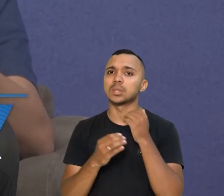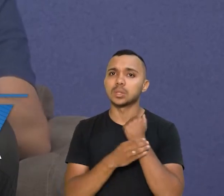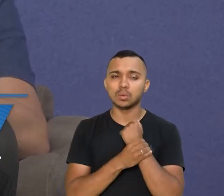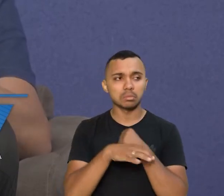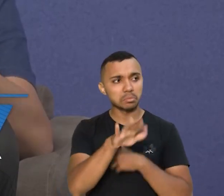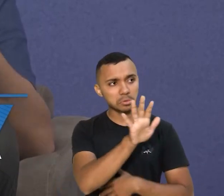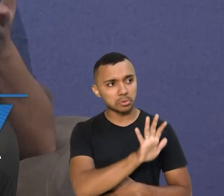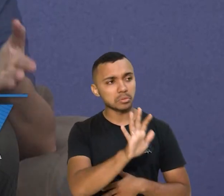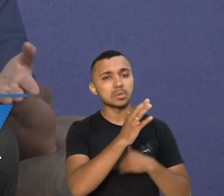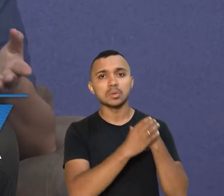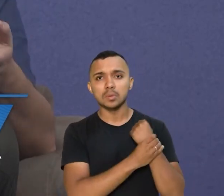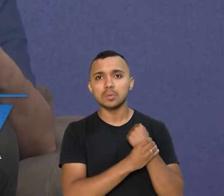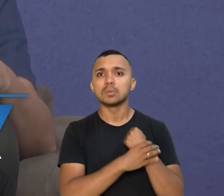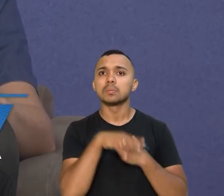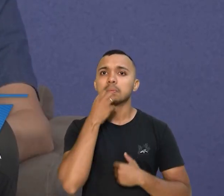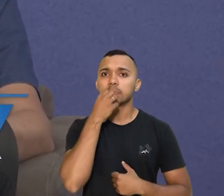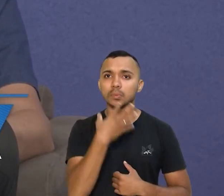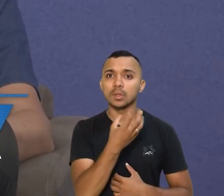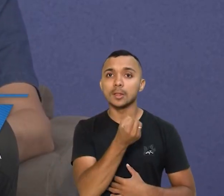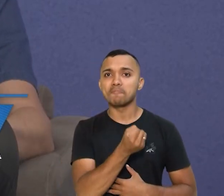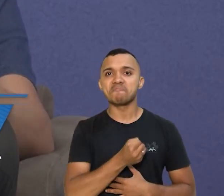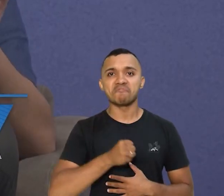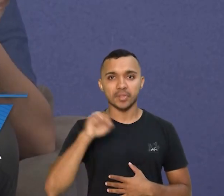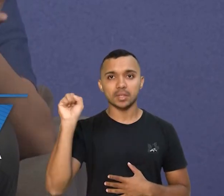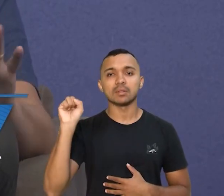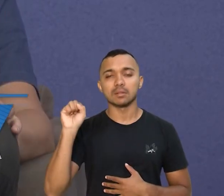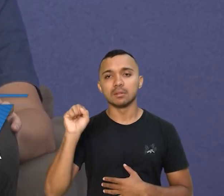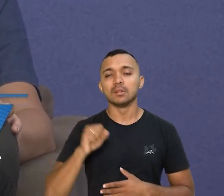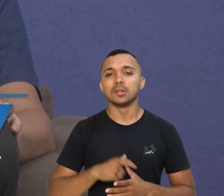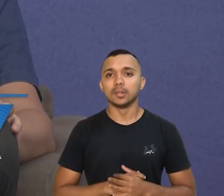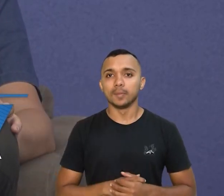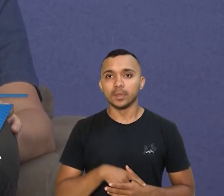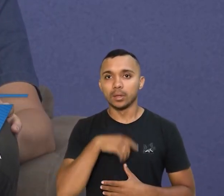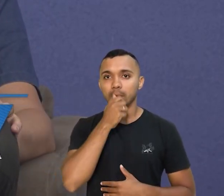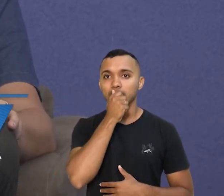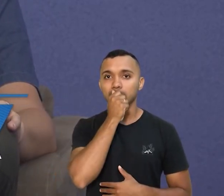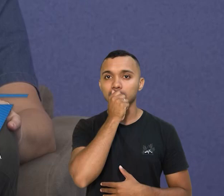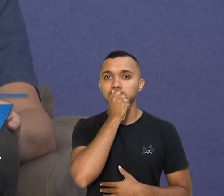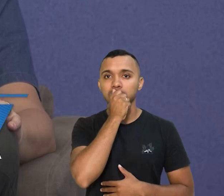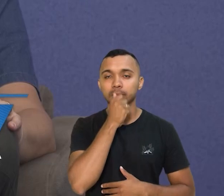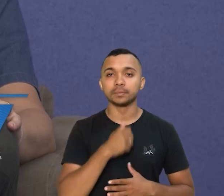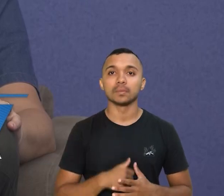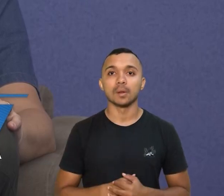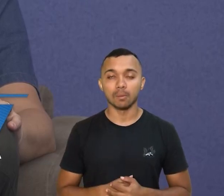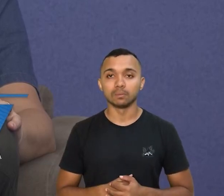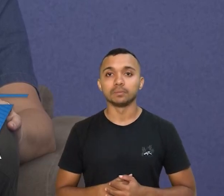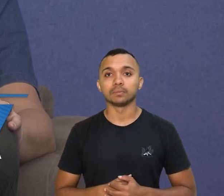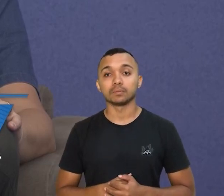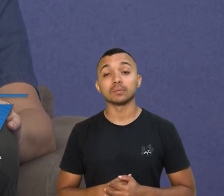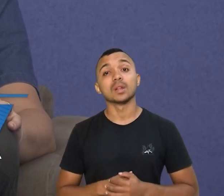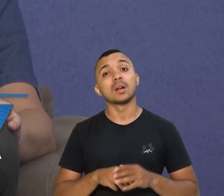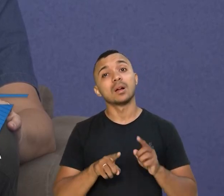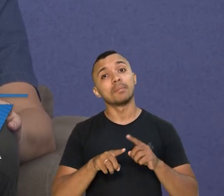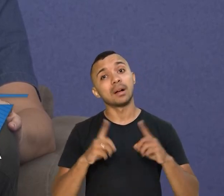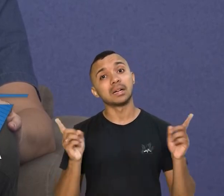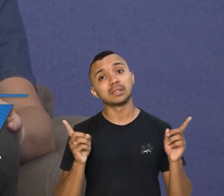a melhor defesa da Série A, isso tem que ser destacado. De todos os times da Série A. De todos os times, Mas, ofensivamente, não foi legal. O time teve muita